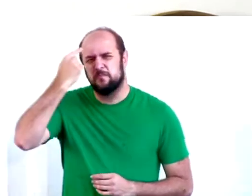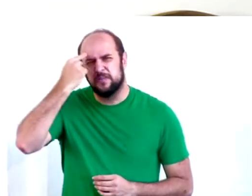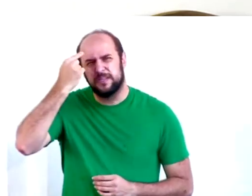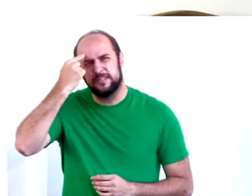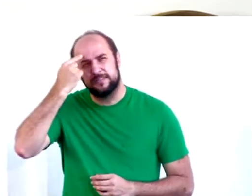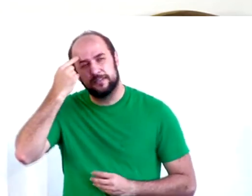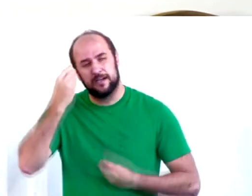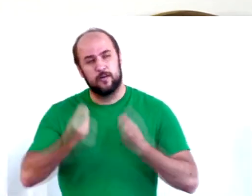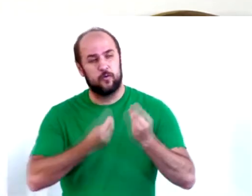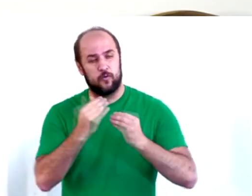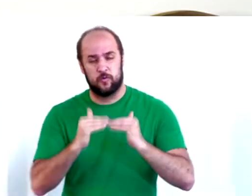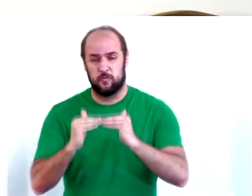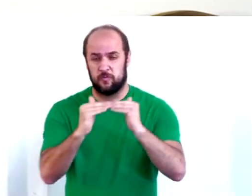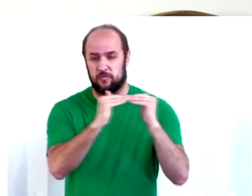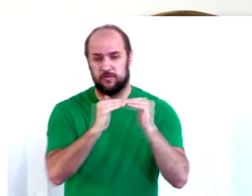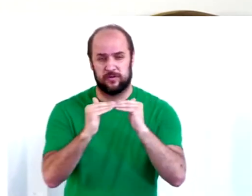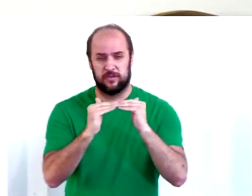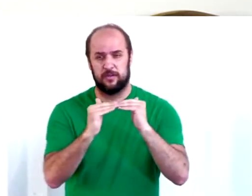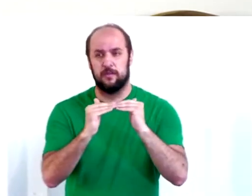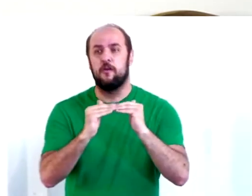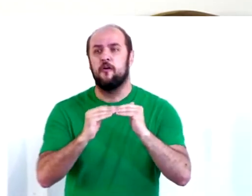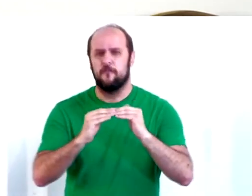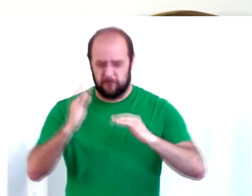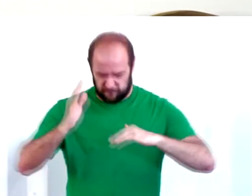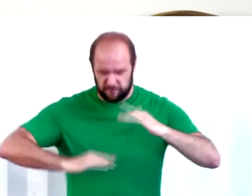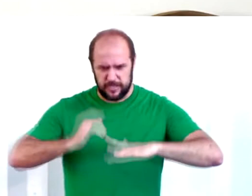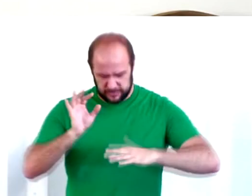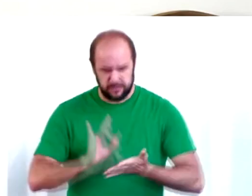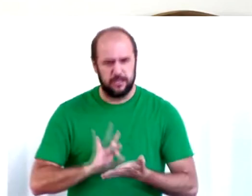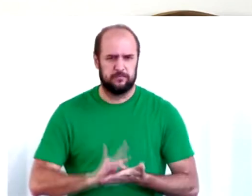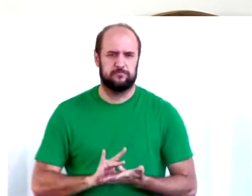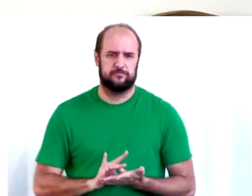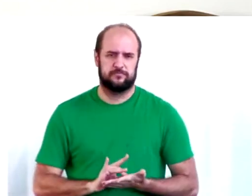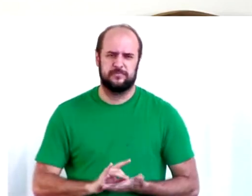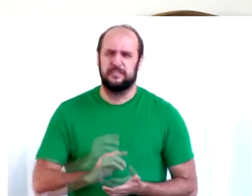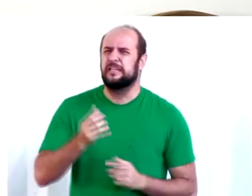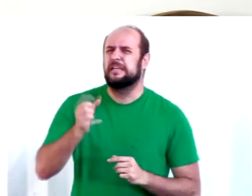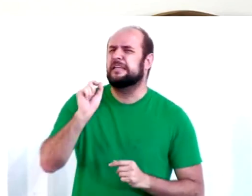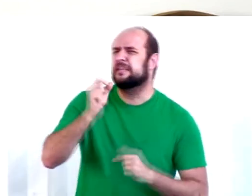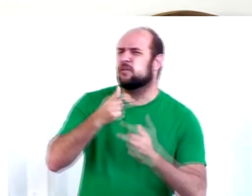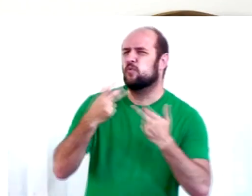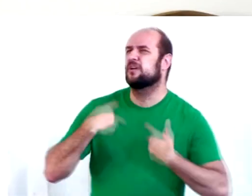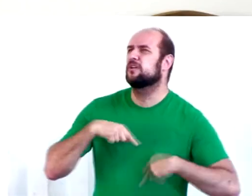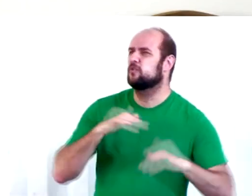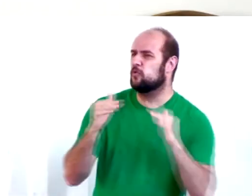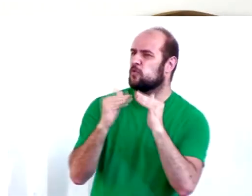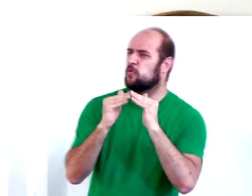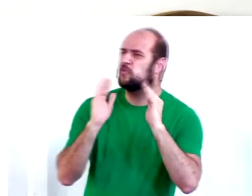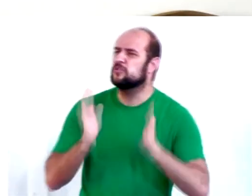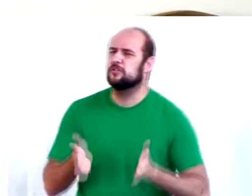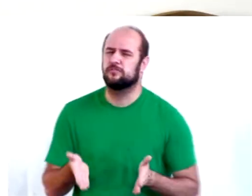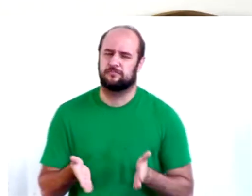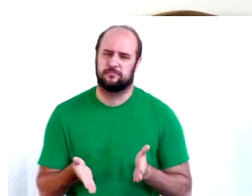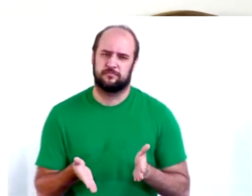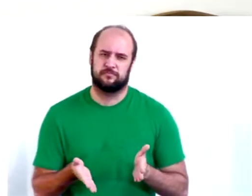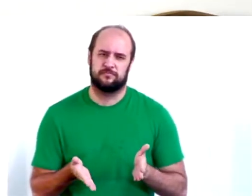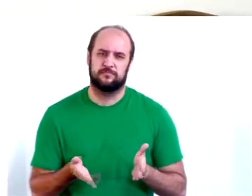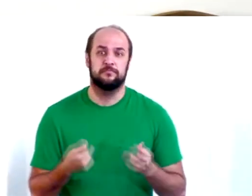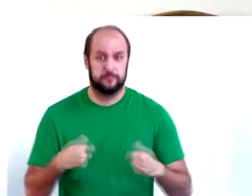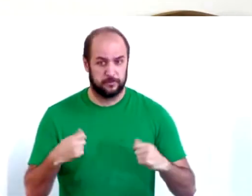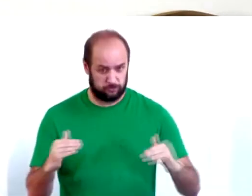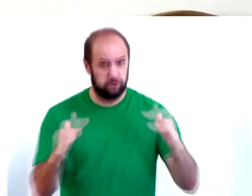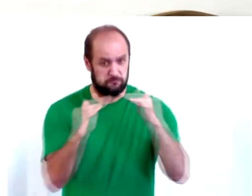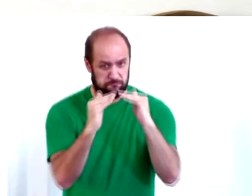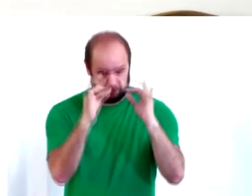nossos acordos e cumprir. Quais acordos fizemos, meus irmãos? Vamos cumprir? O testemunho que nós